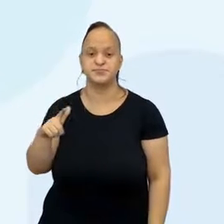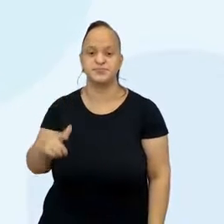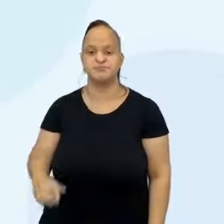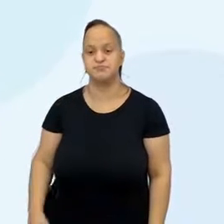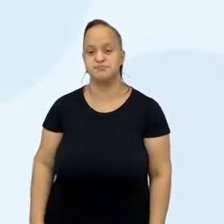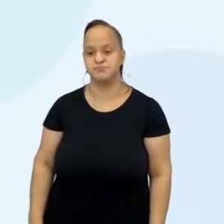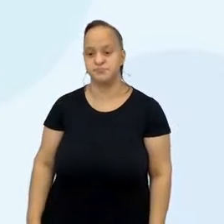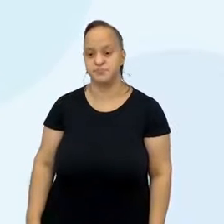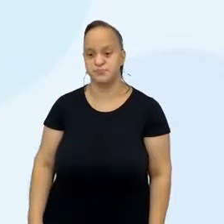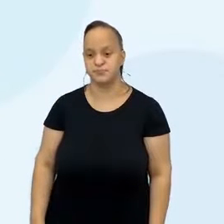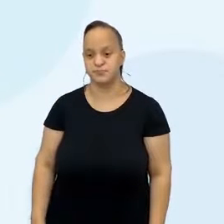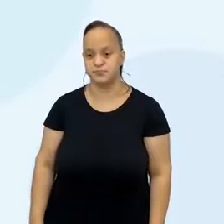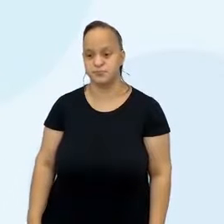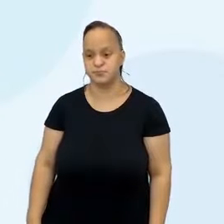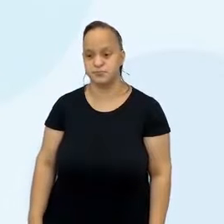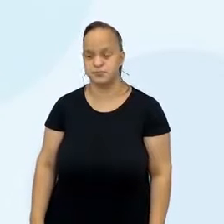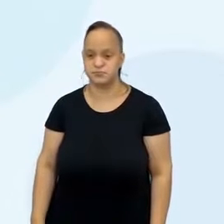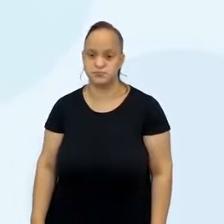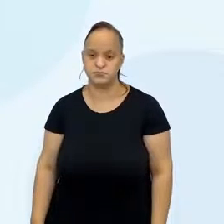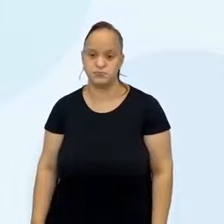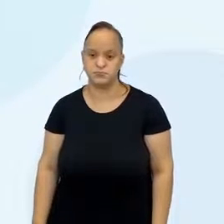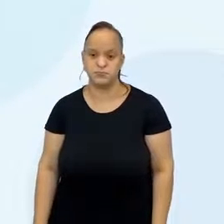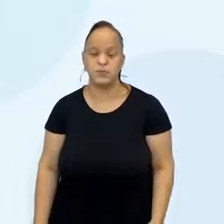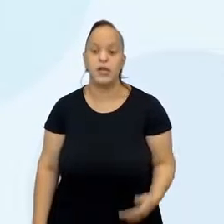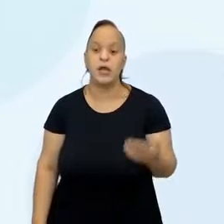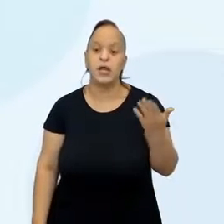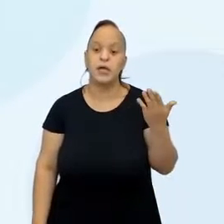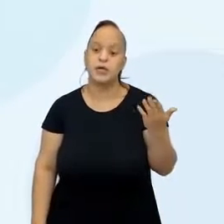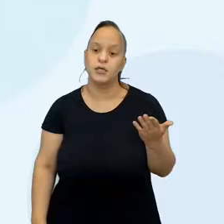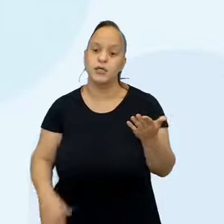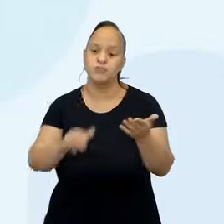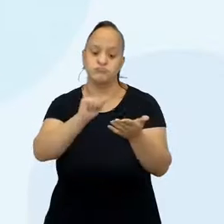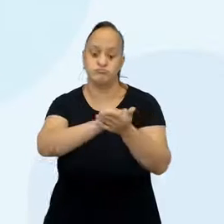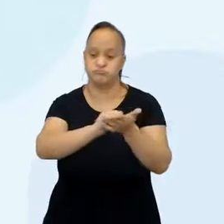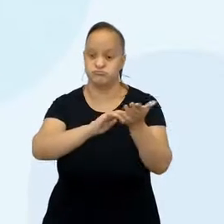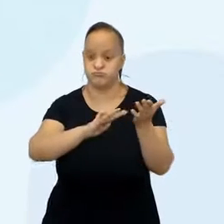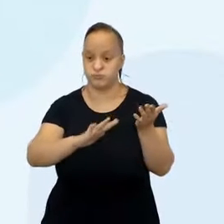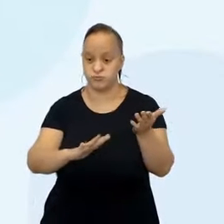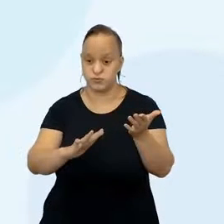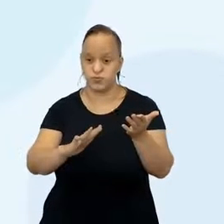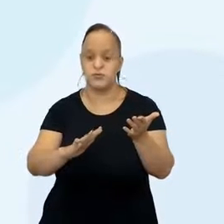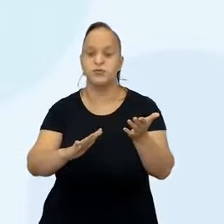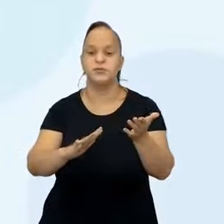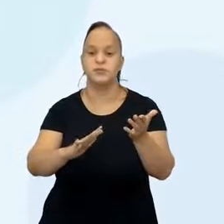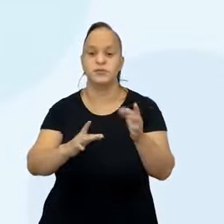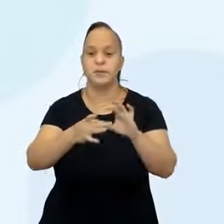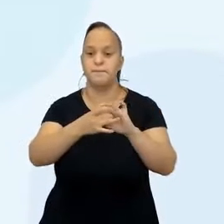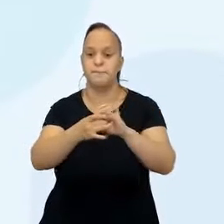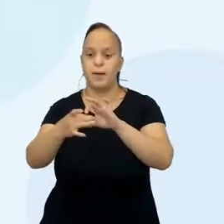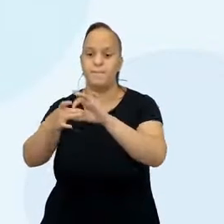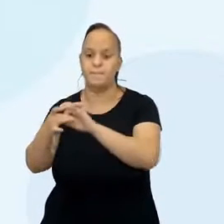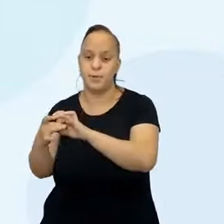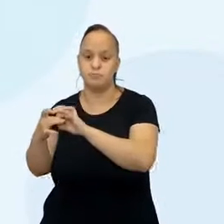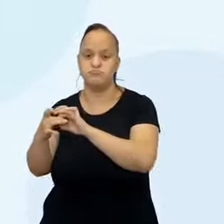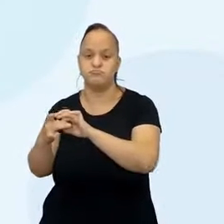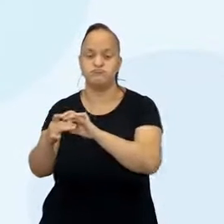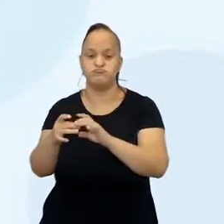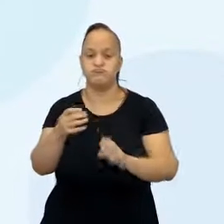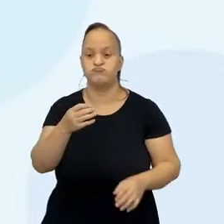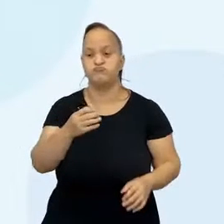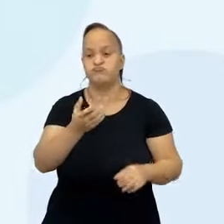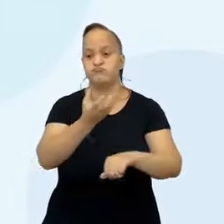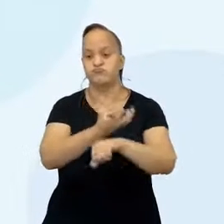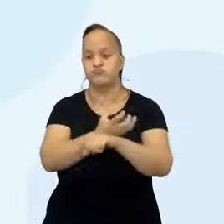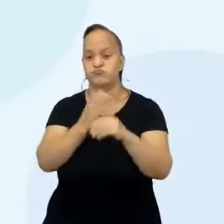caso específico, né, a gente tem essa integração das atividades. Então a gente tem ali o componente 1,